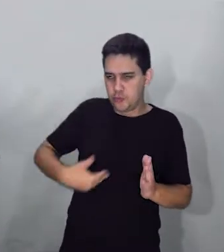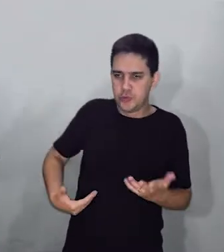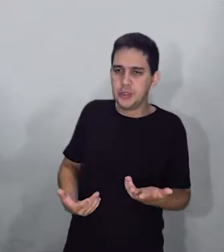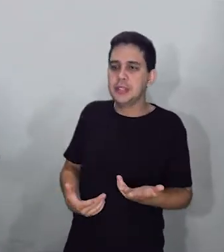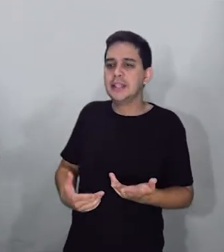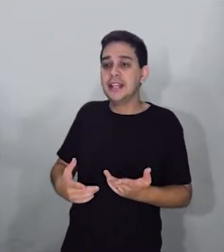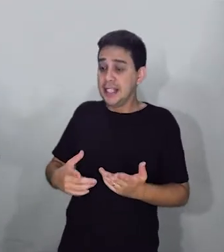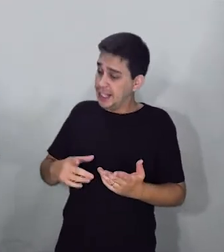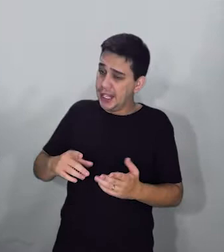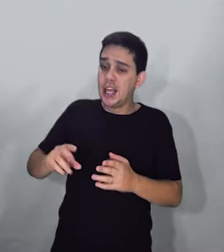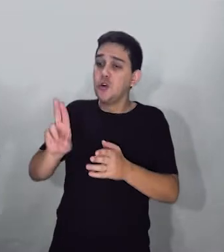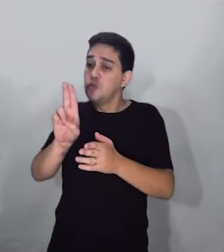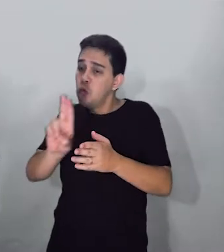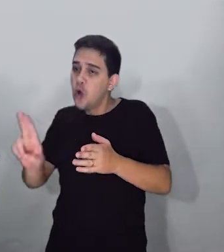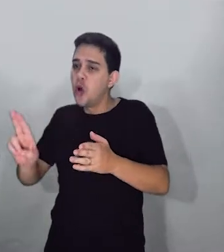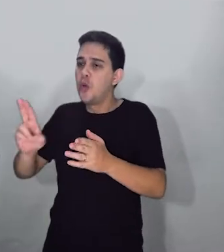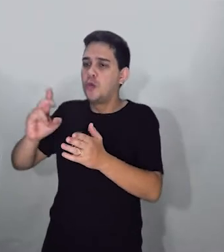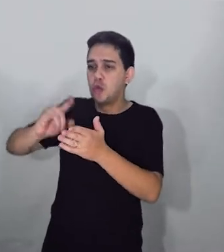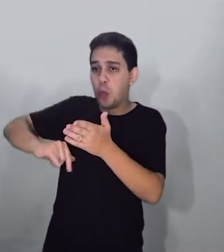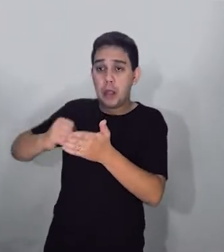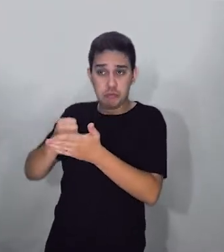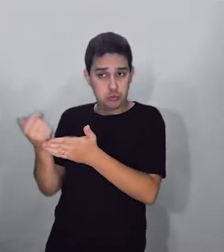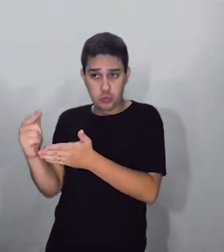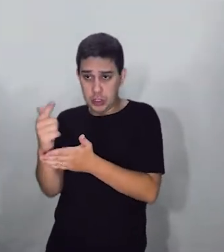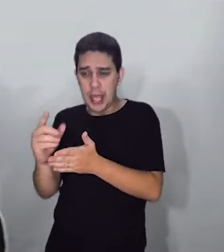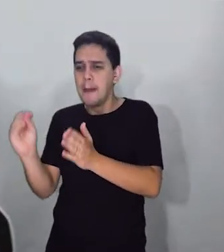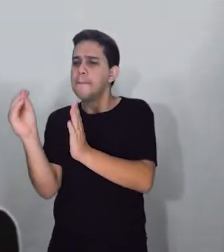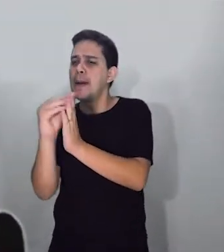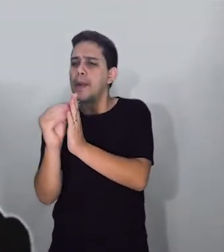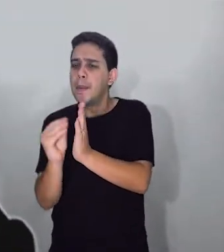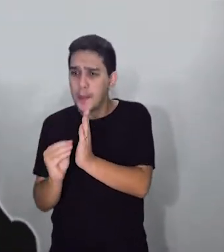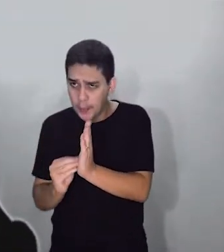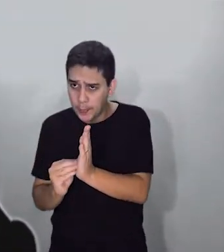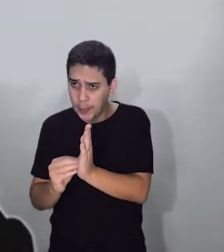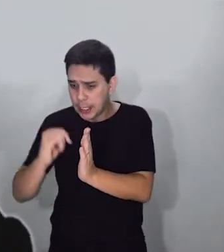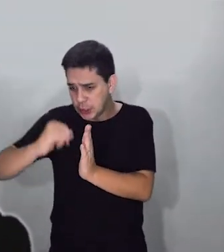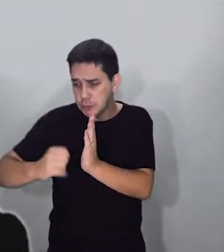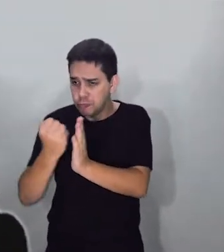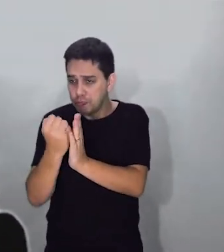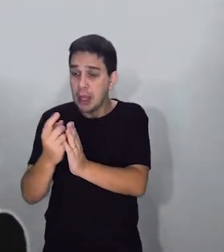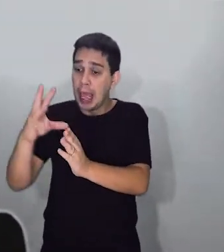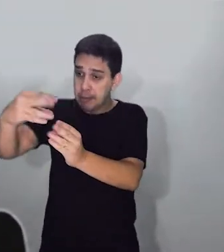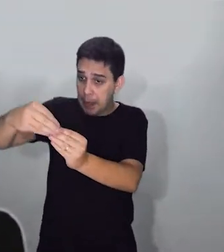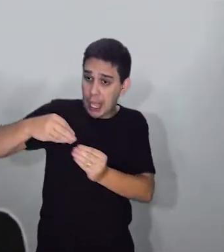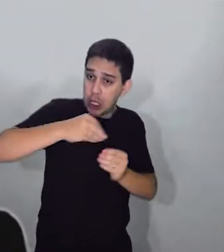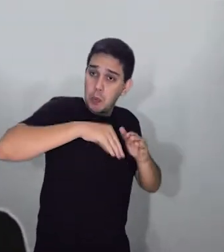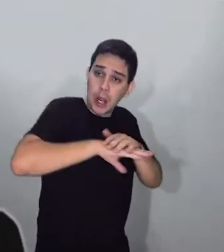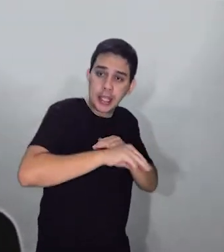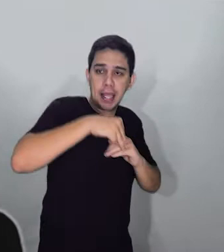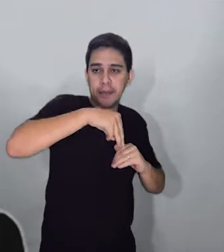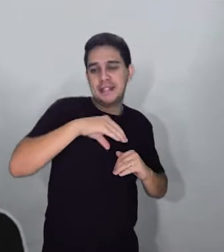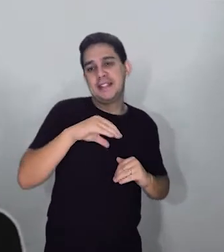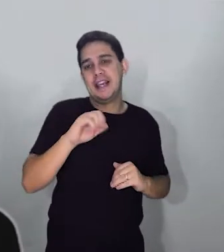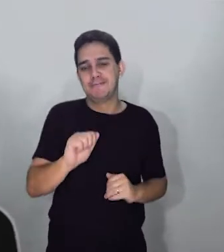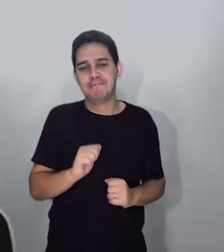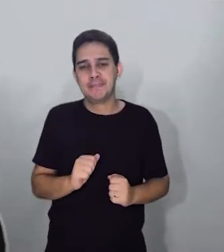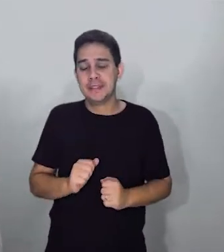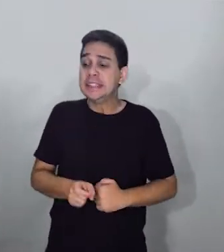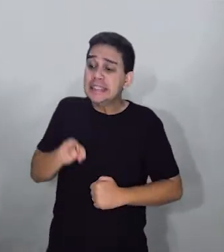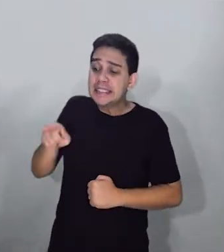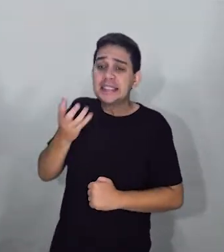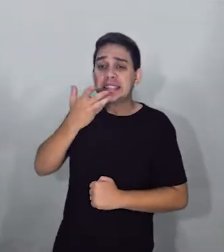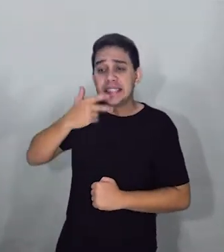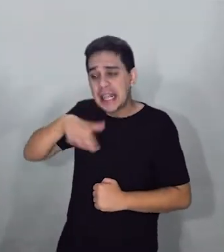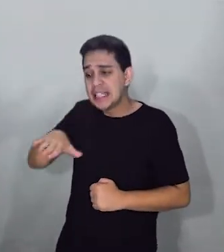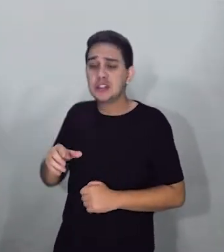dentre eles os documentos. E isso é bacana porque, como se trata de crianças que são hipervulneráveis, né, que estão